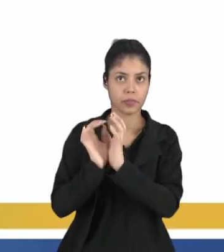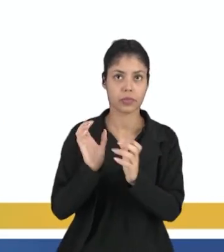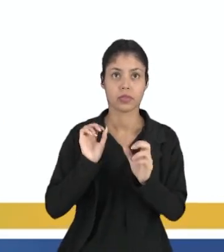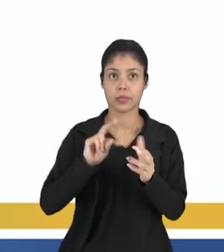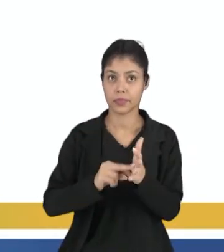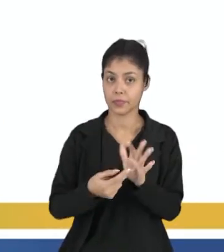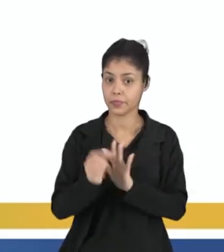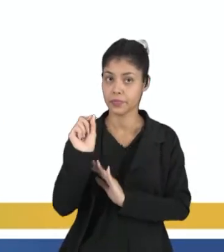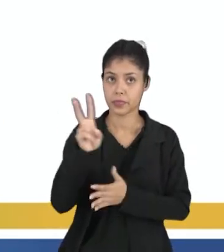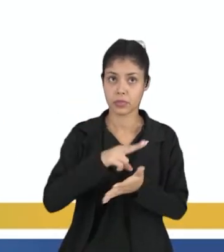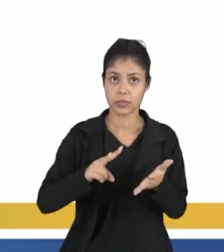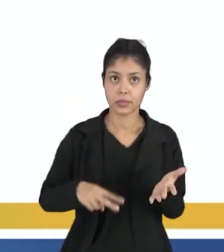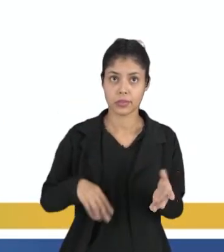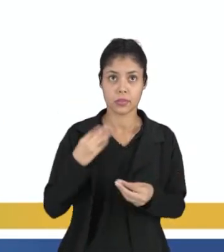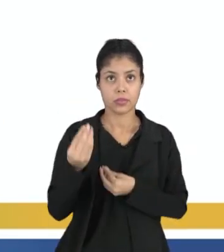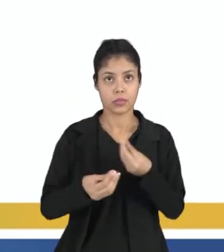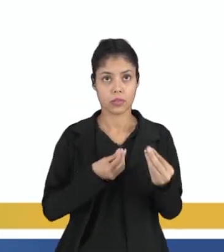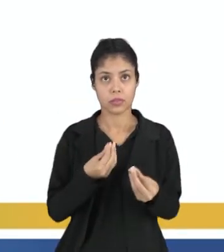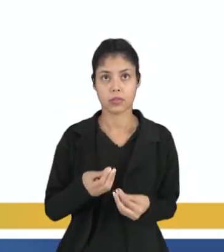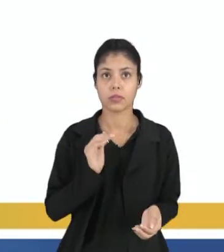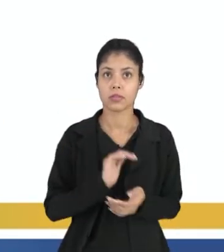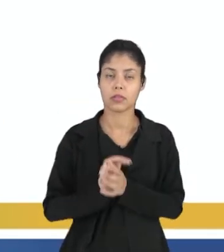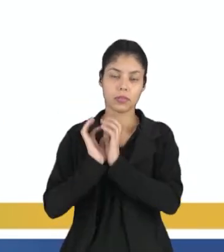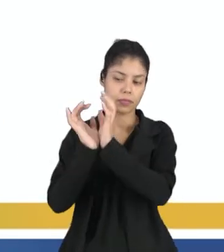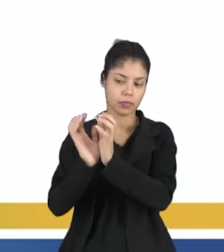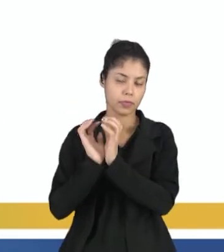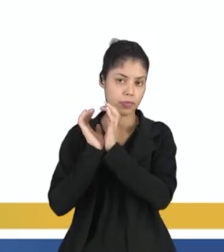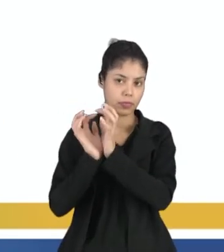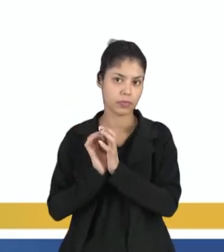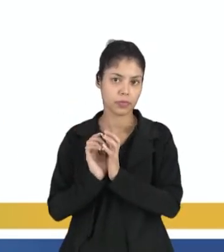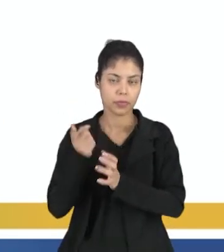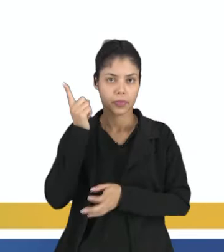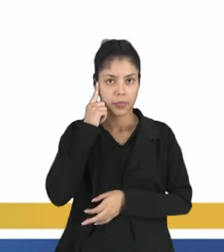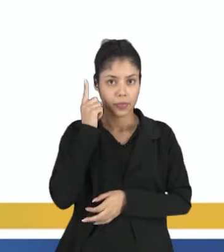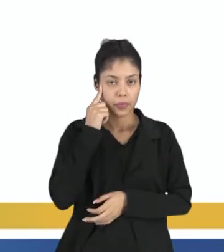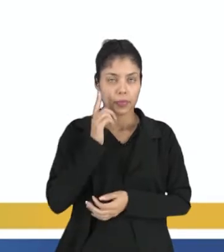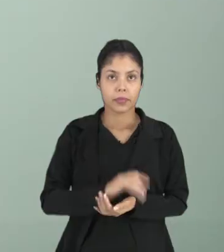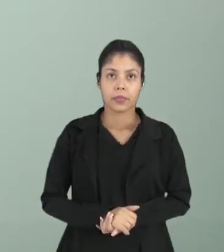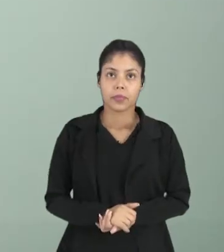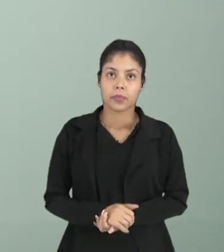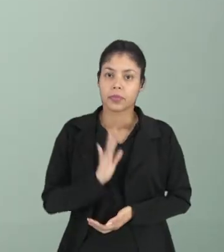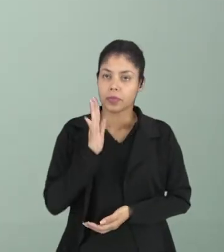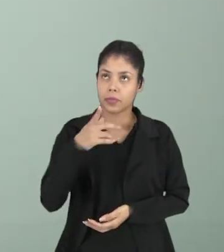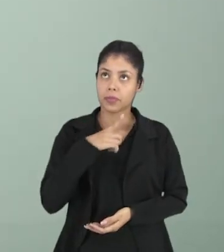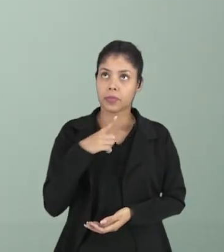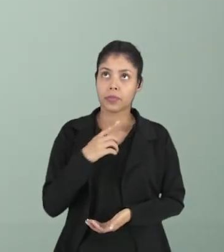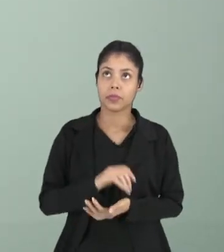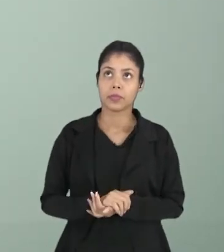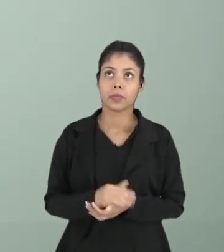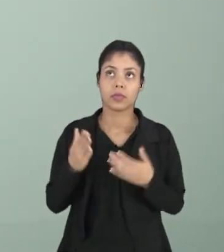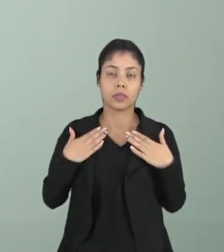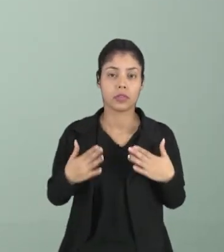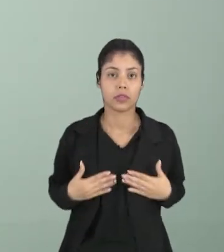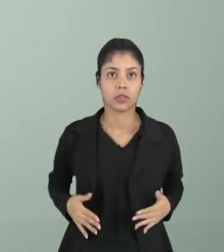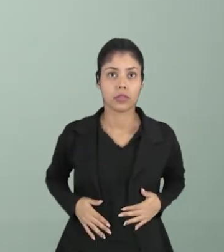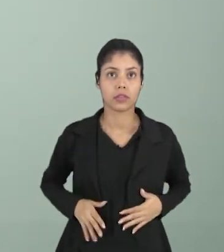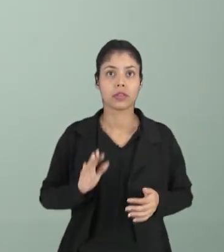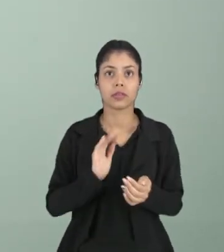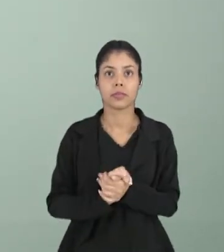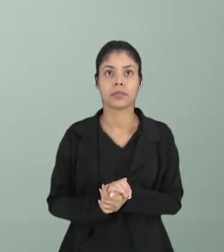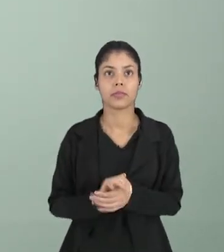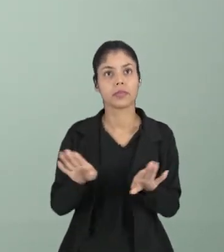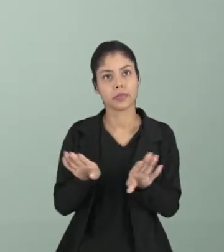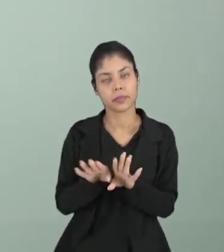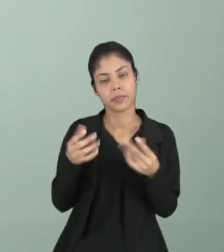Isso significa que a leitura é como uma ginástica para o cérebro. Já que temos ginástica para o nosso corpo,